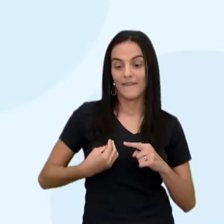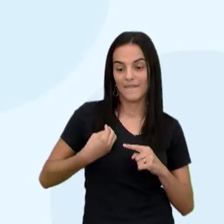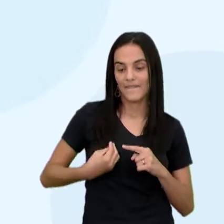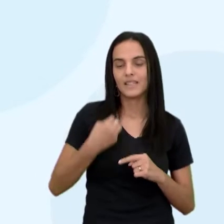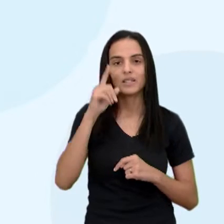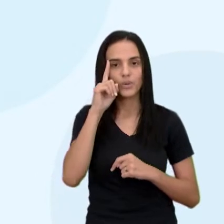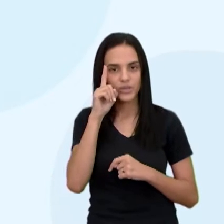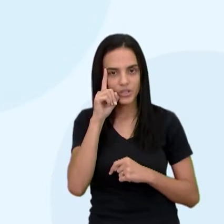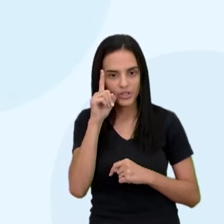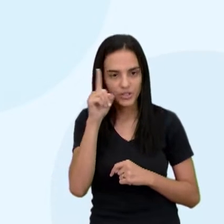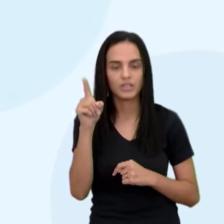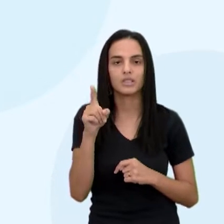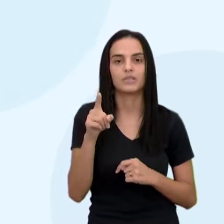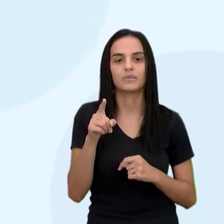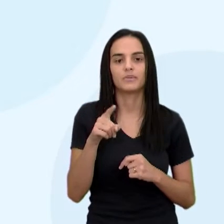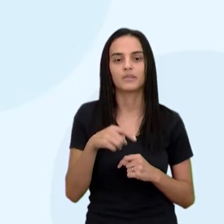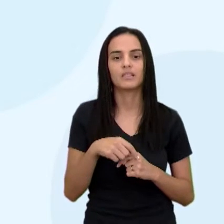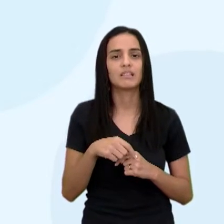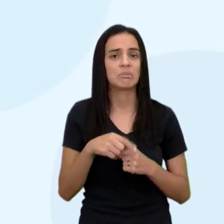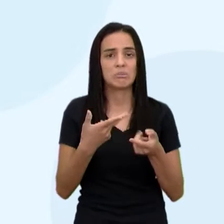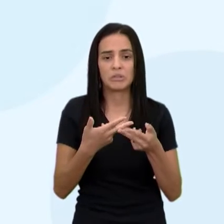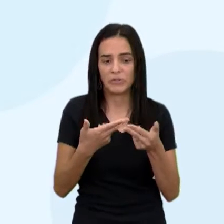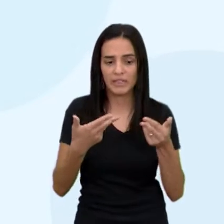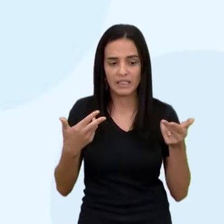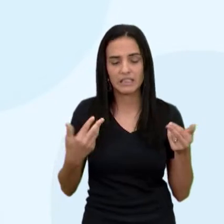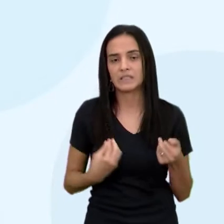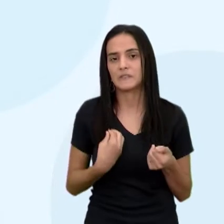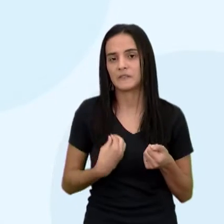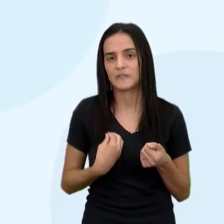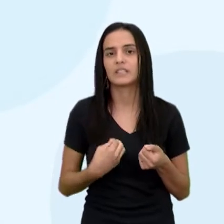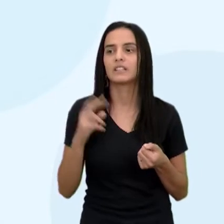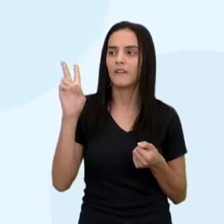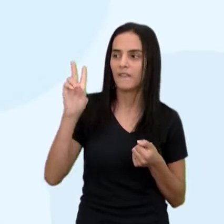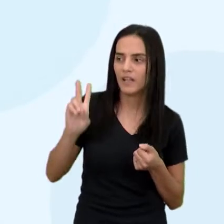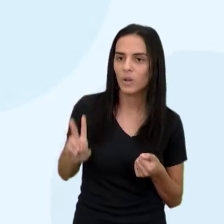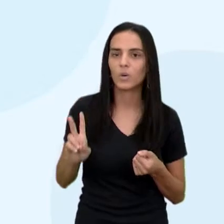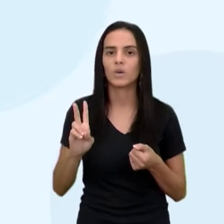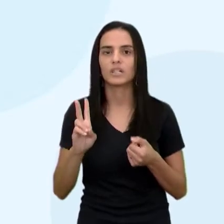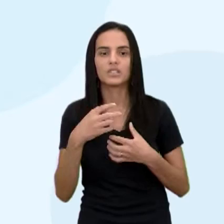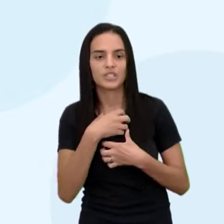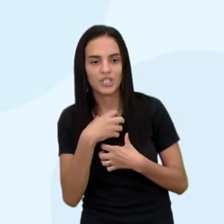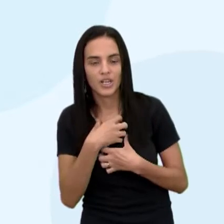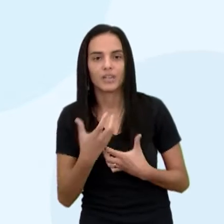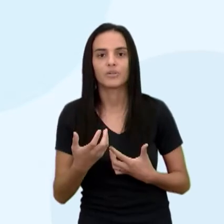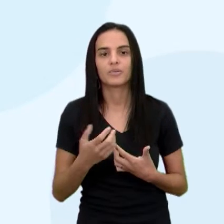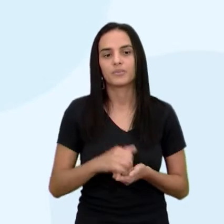cotidiana, estilos de vida, valores, condutas,